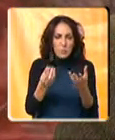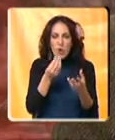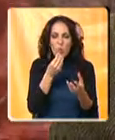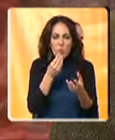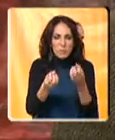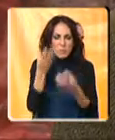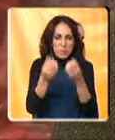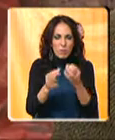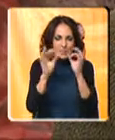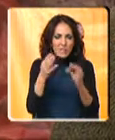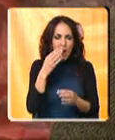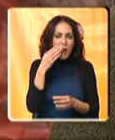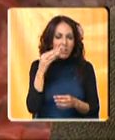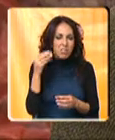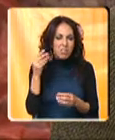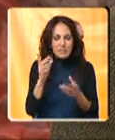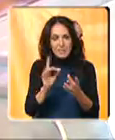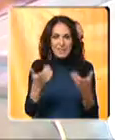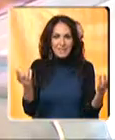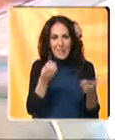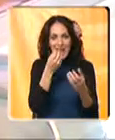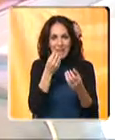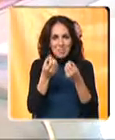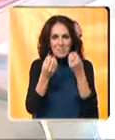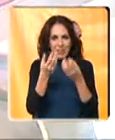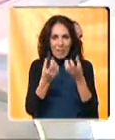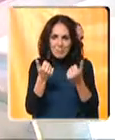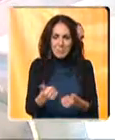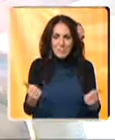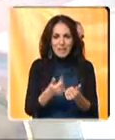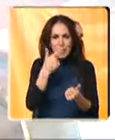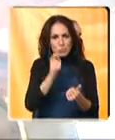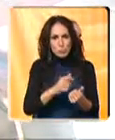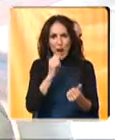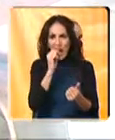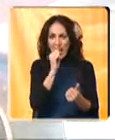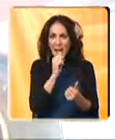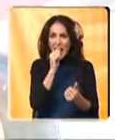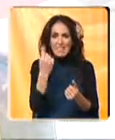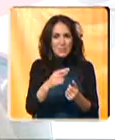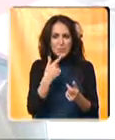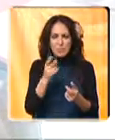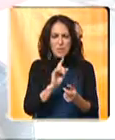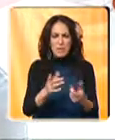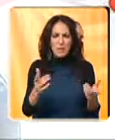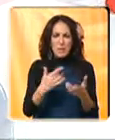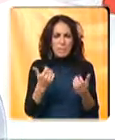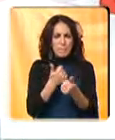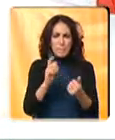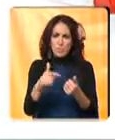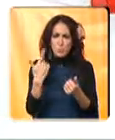Diga, doutor. Está a ver, as pessoas que têm placas ou não têm dentes não se apercebem disto. Pois não. As pessoas dizem, ah, eu dou muito